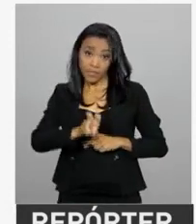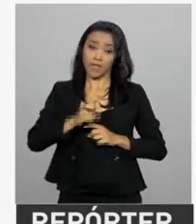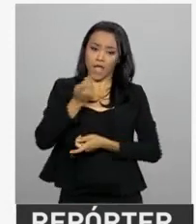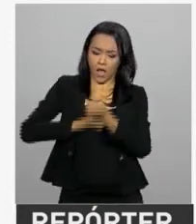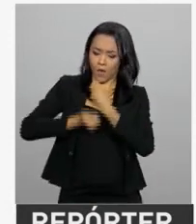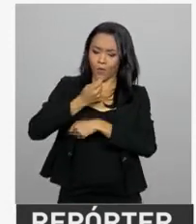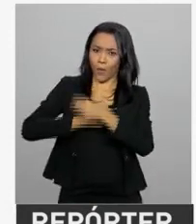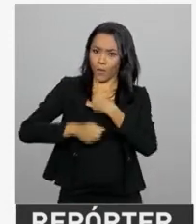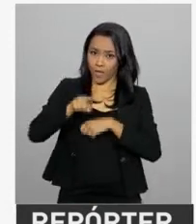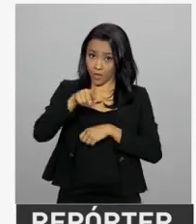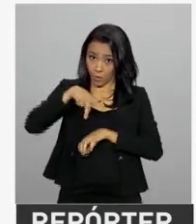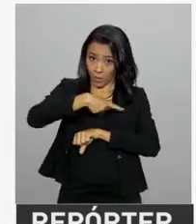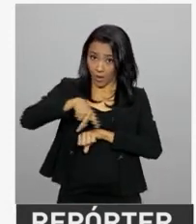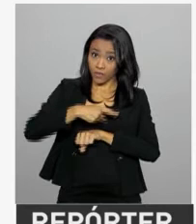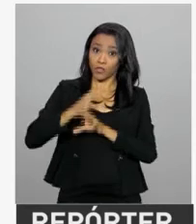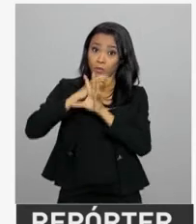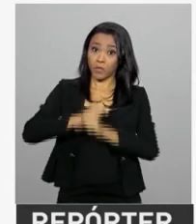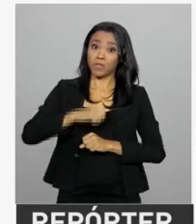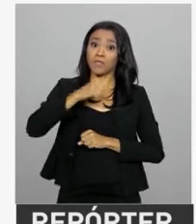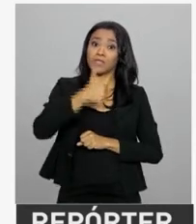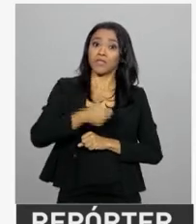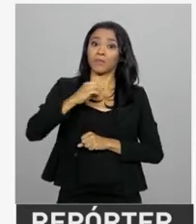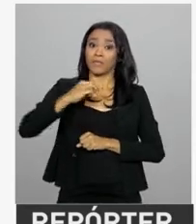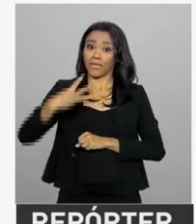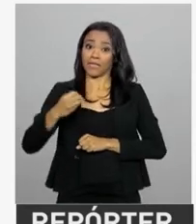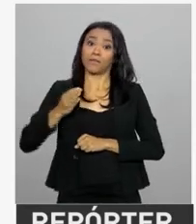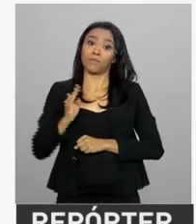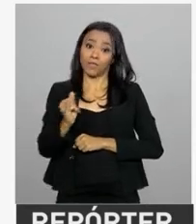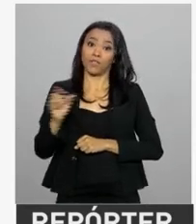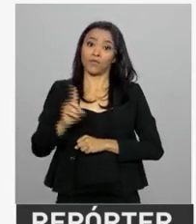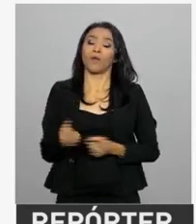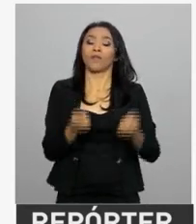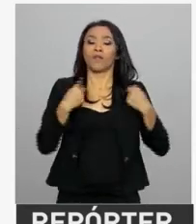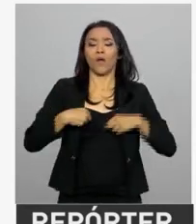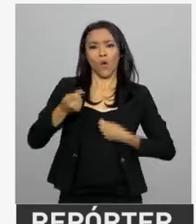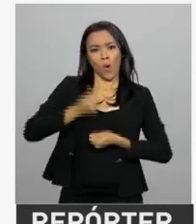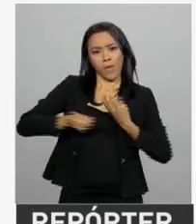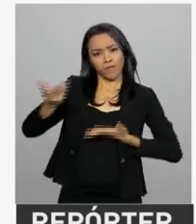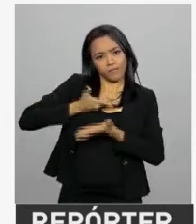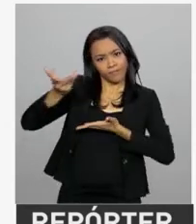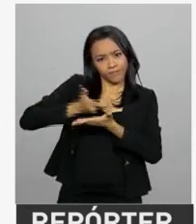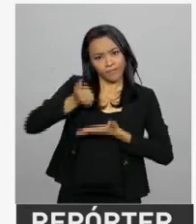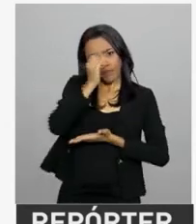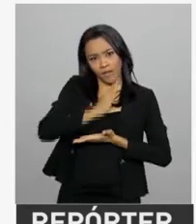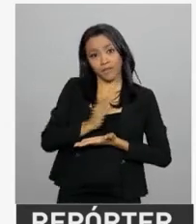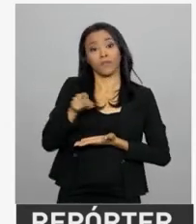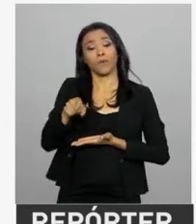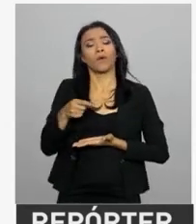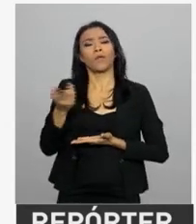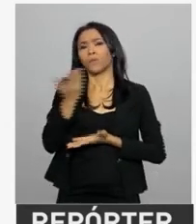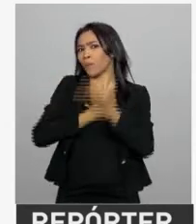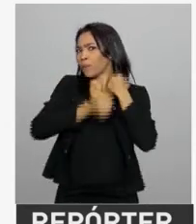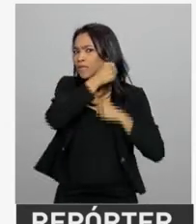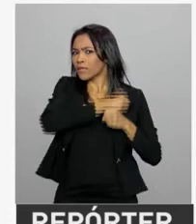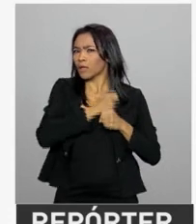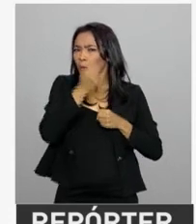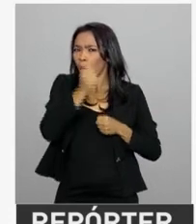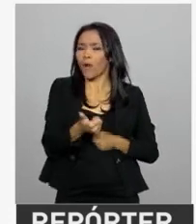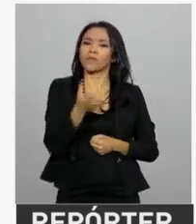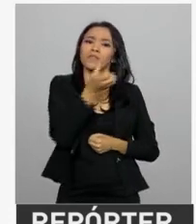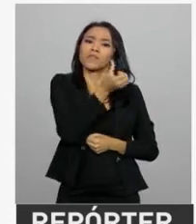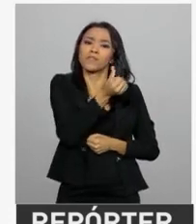economia angolana somou US$103 bilhões. O comércio entre Brasil e Angola movimentou, no ano passado, quase